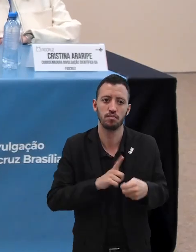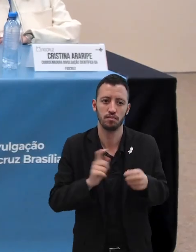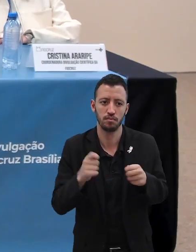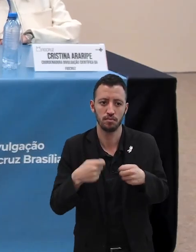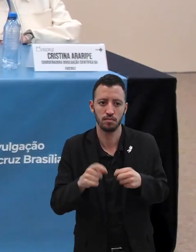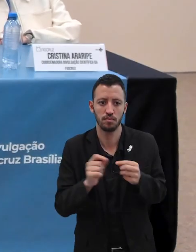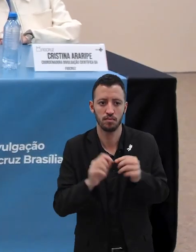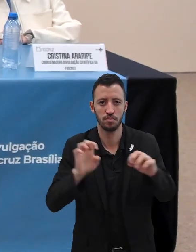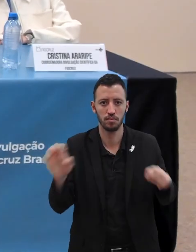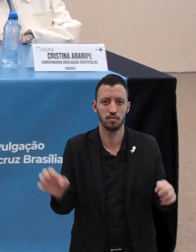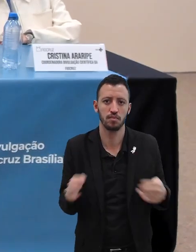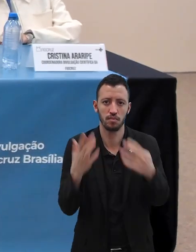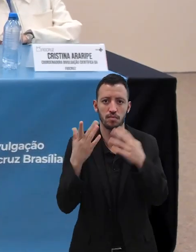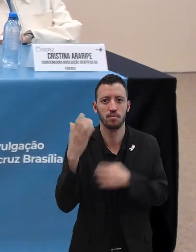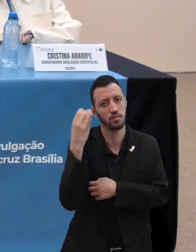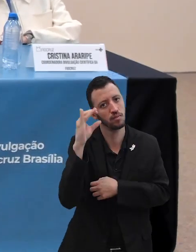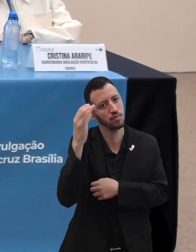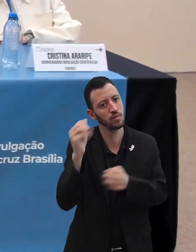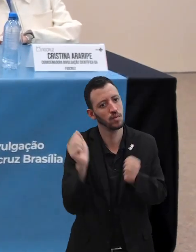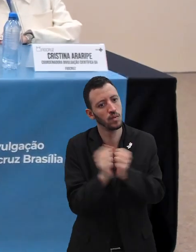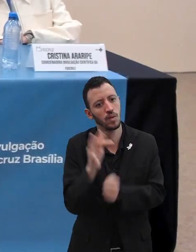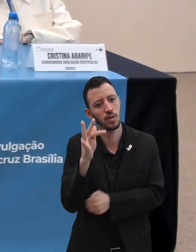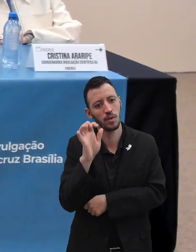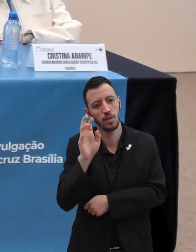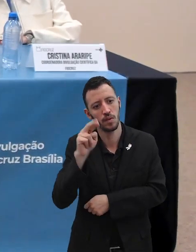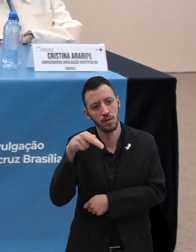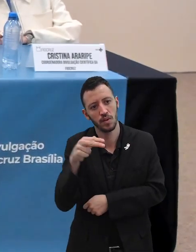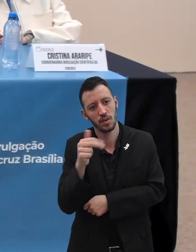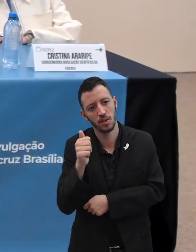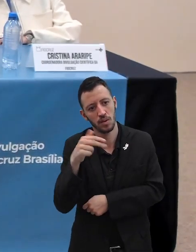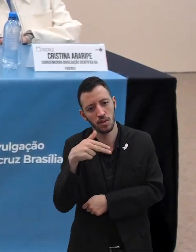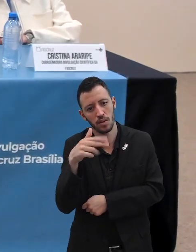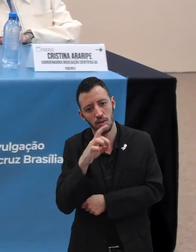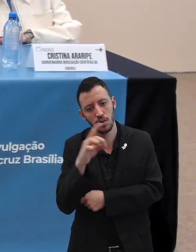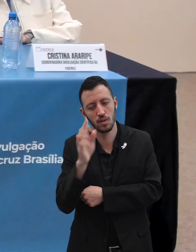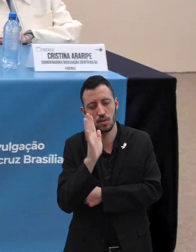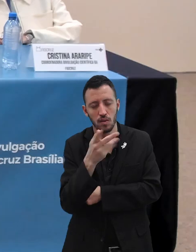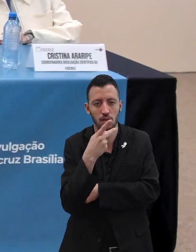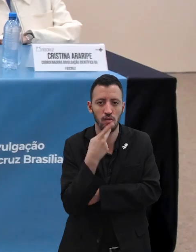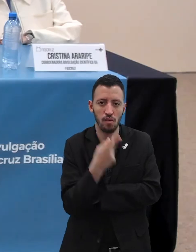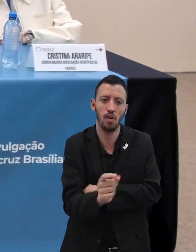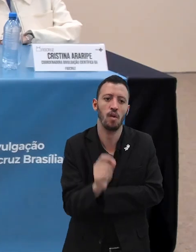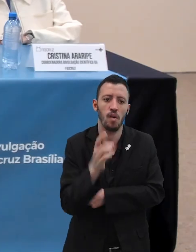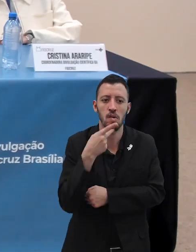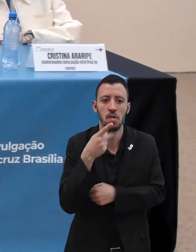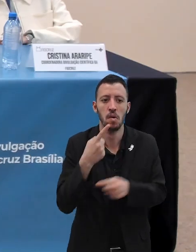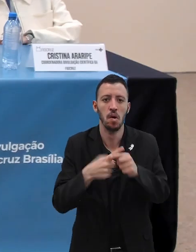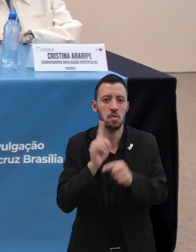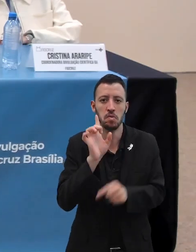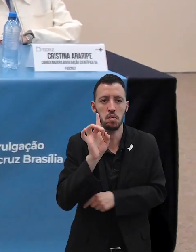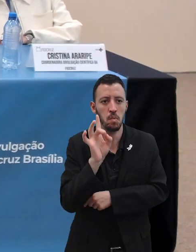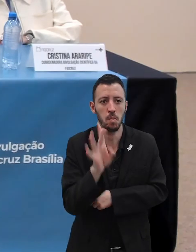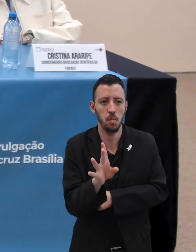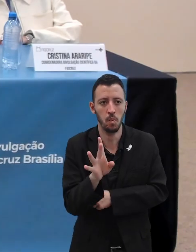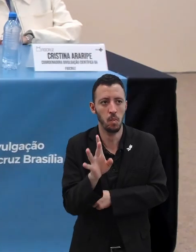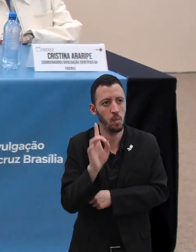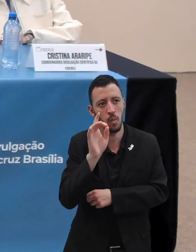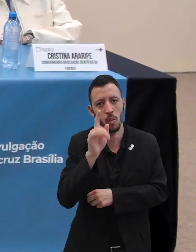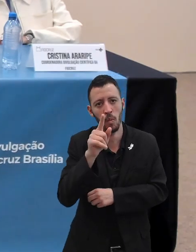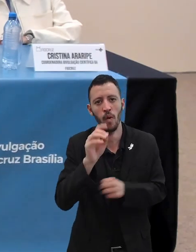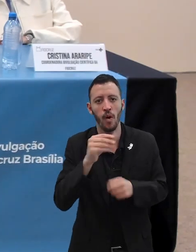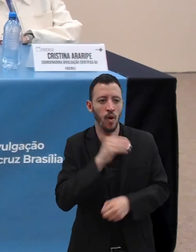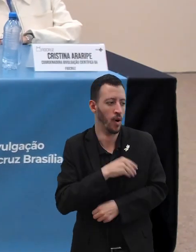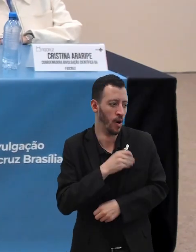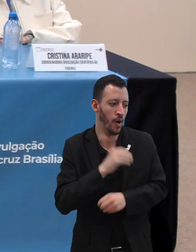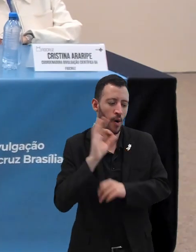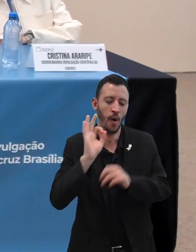exatamente no evento de ciência, como a Fernanda já falou, né, porque não é só um reajuste